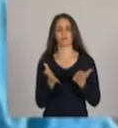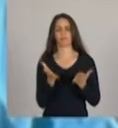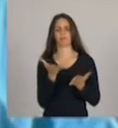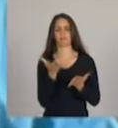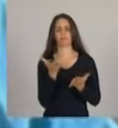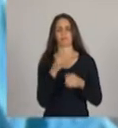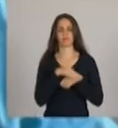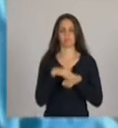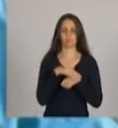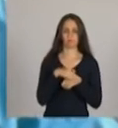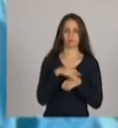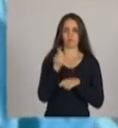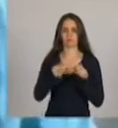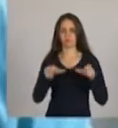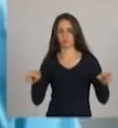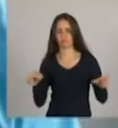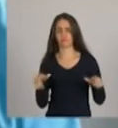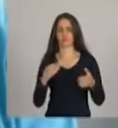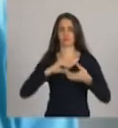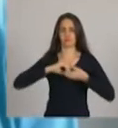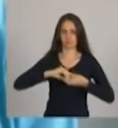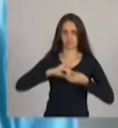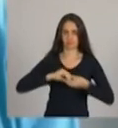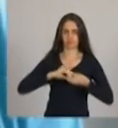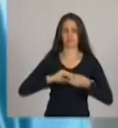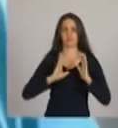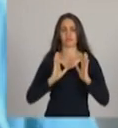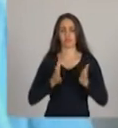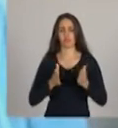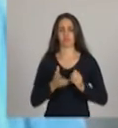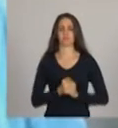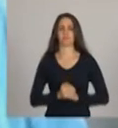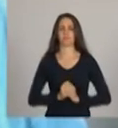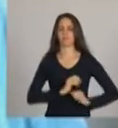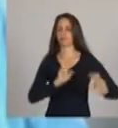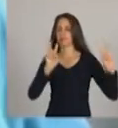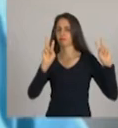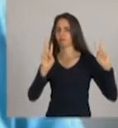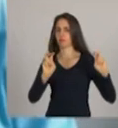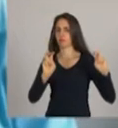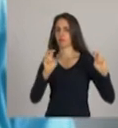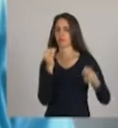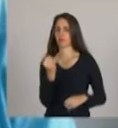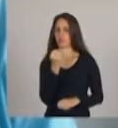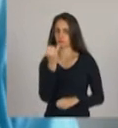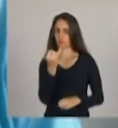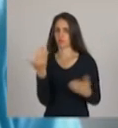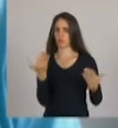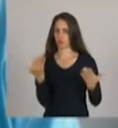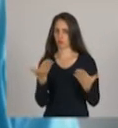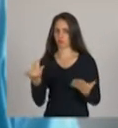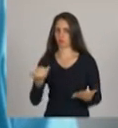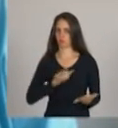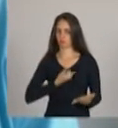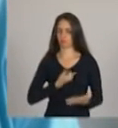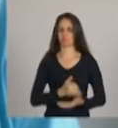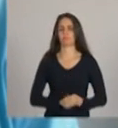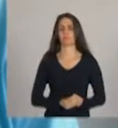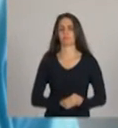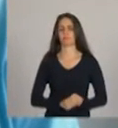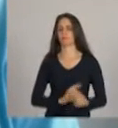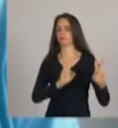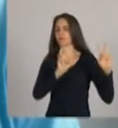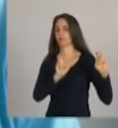Já conversei aí com as pessoas, dei as saudações. Vou levantar um tema importante que chegou para mim hoje de manhã. É um